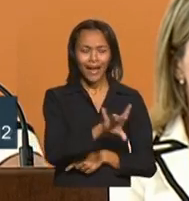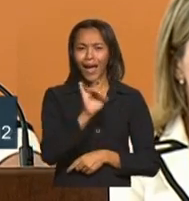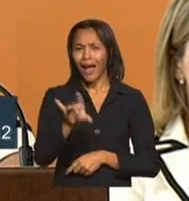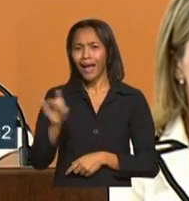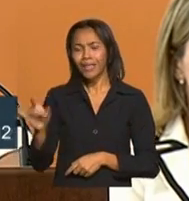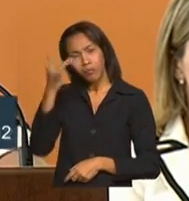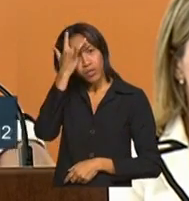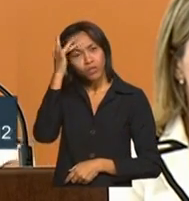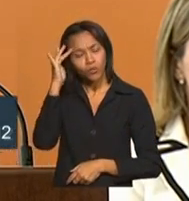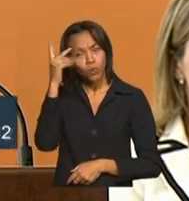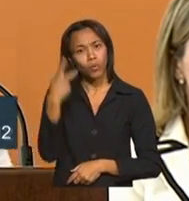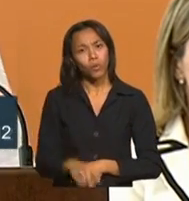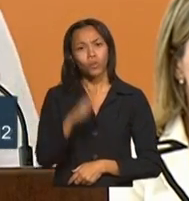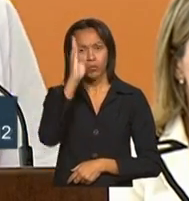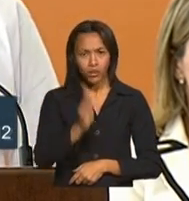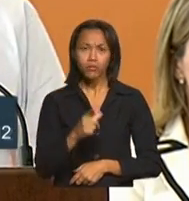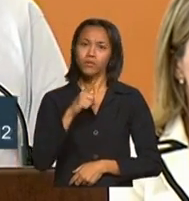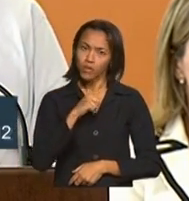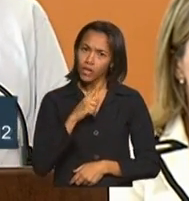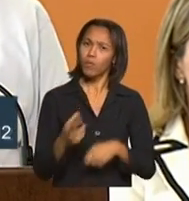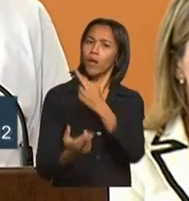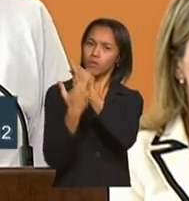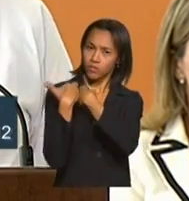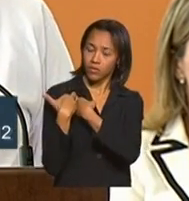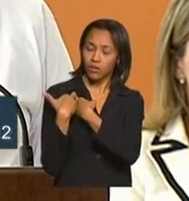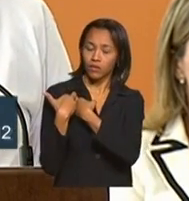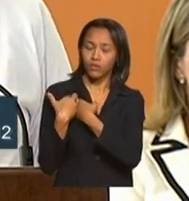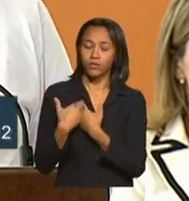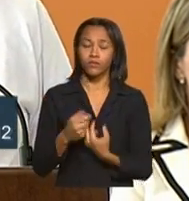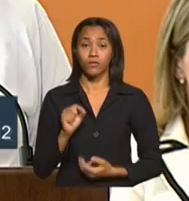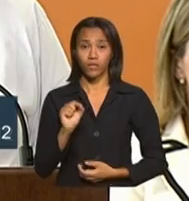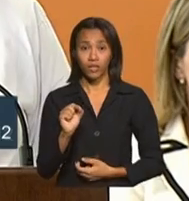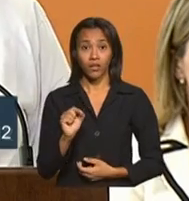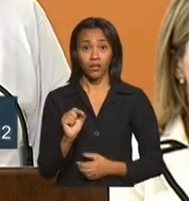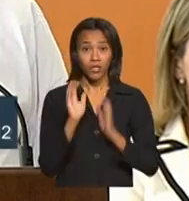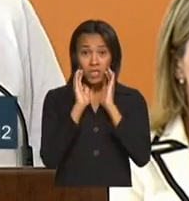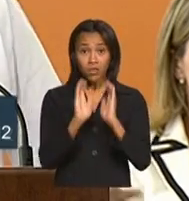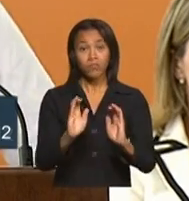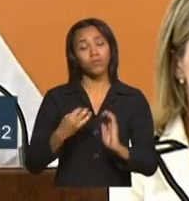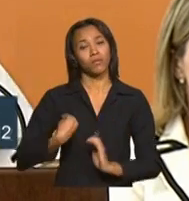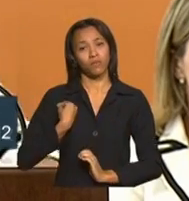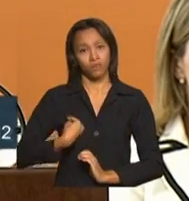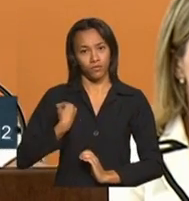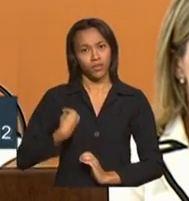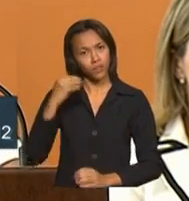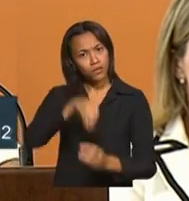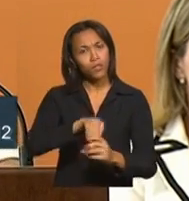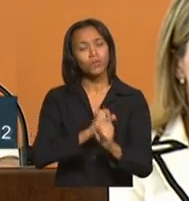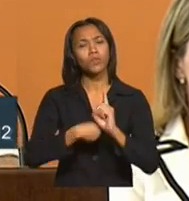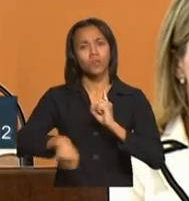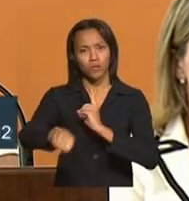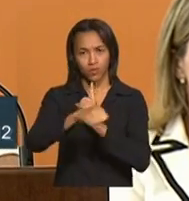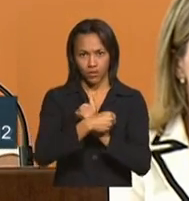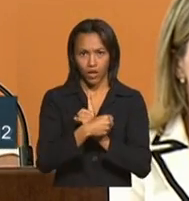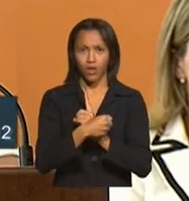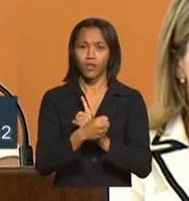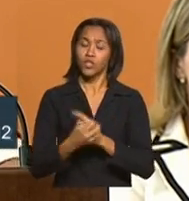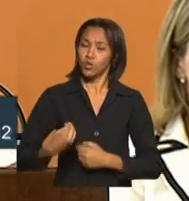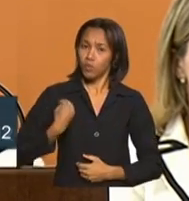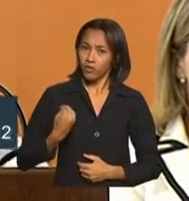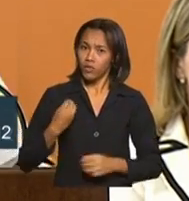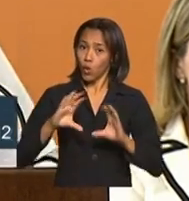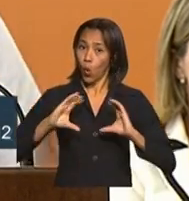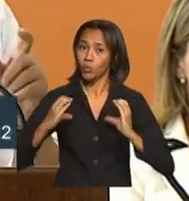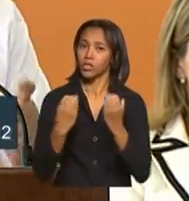das cidadãs brasileiras, a responsabilidade com a vida em sociedade, com a vida em